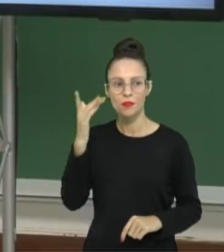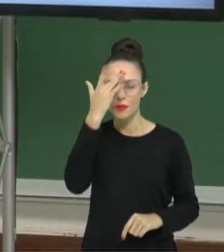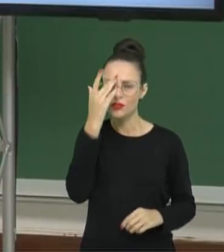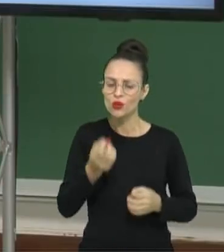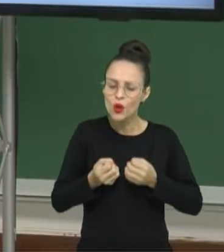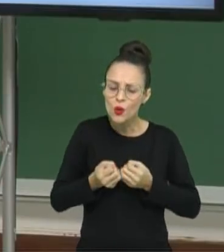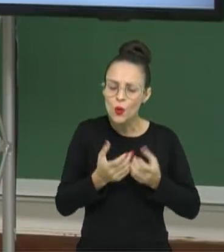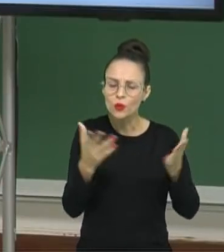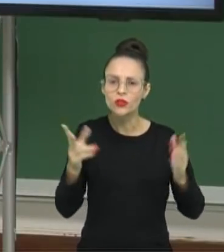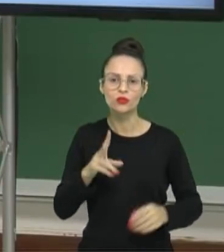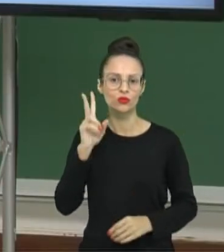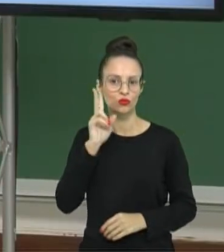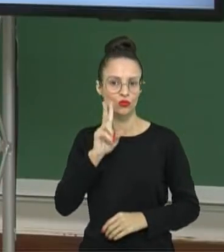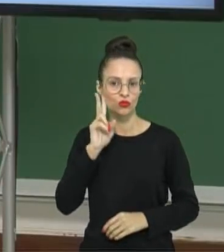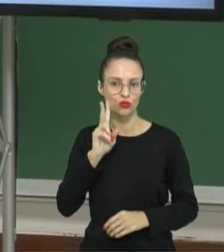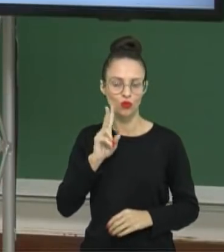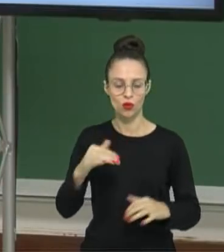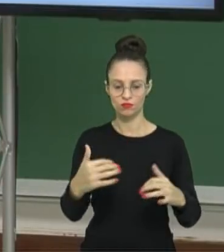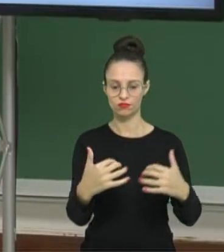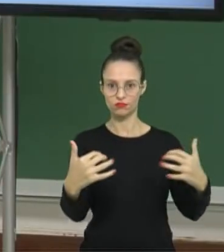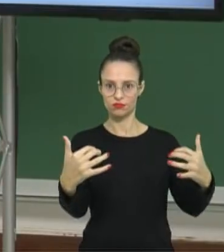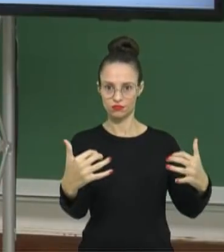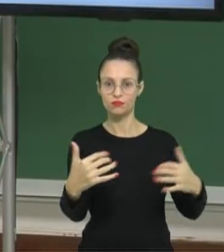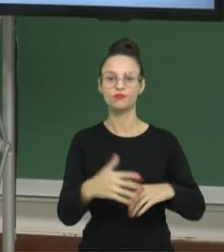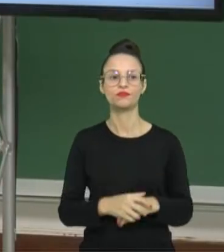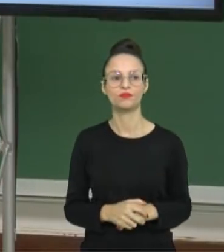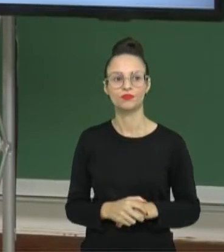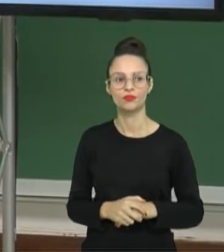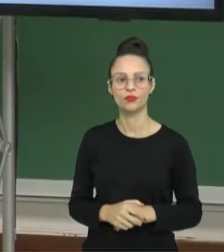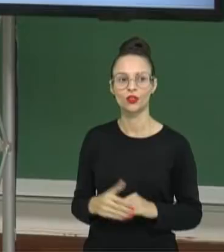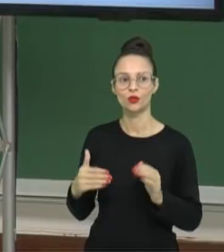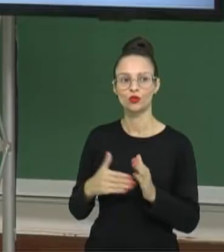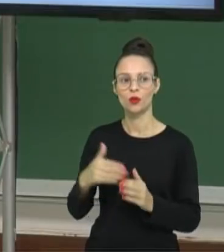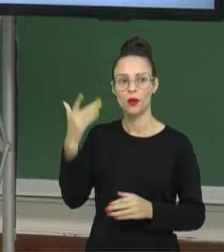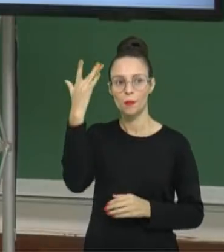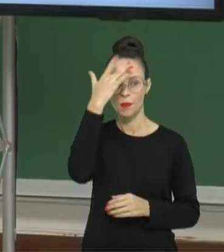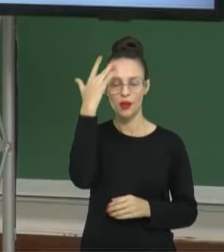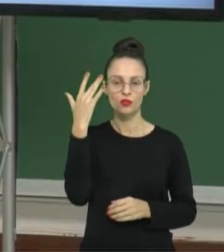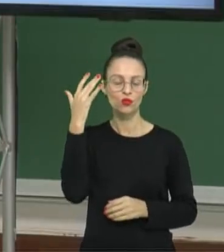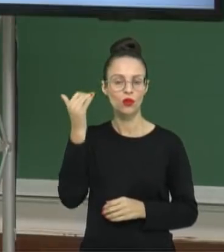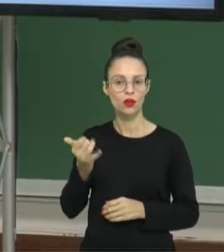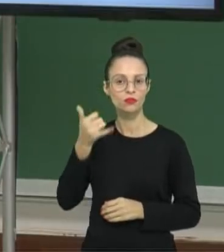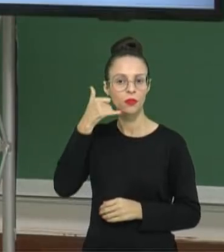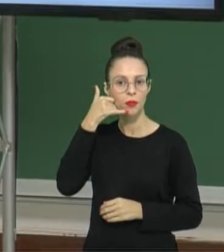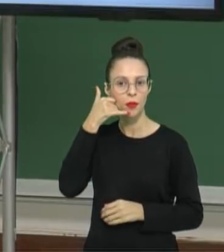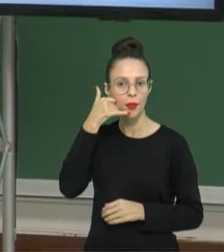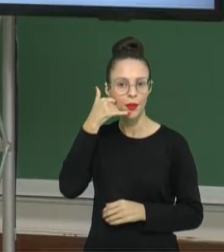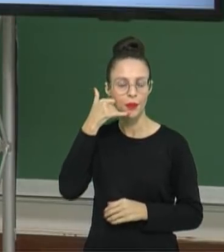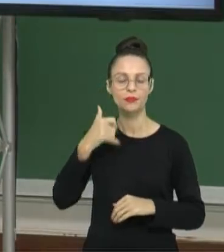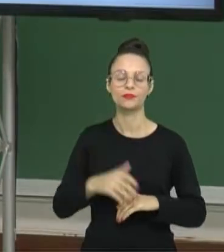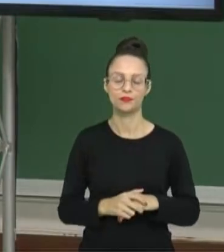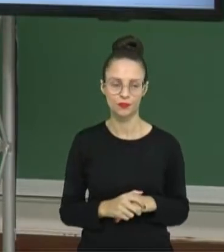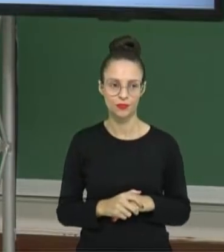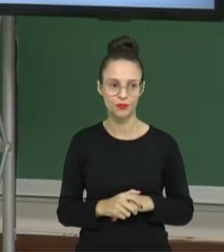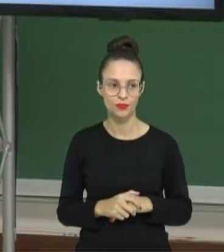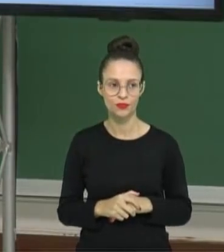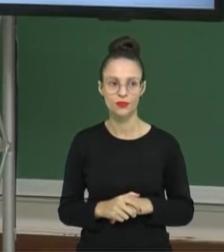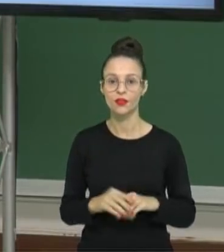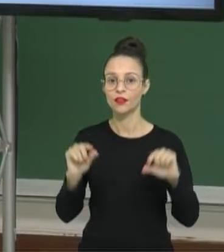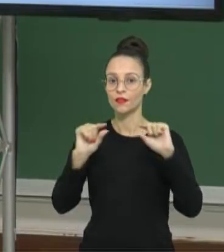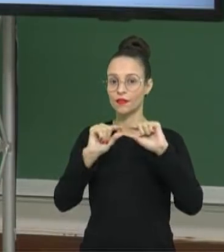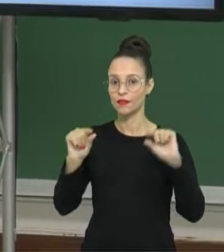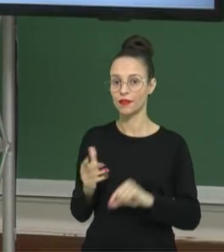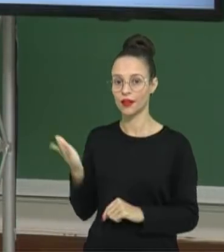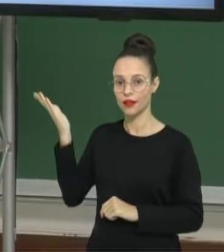contando historinha e outros prestando atenção, e o último é uma pessoa falando no telefone. As frases